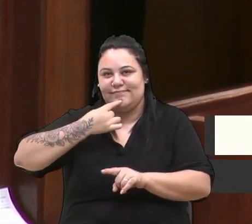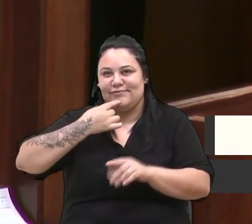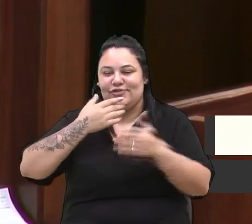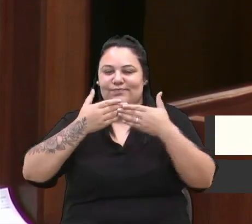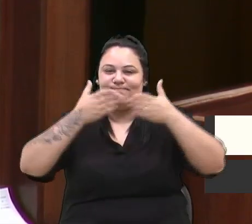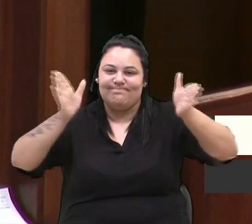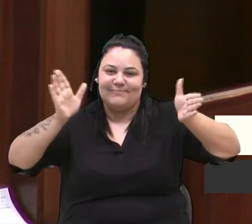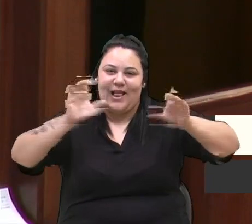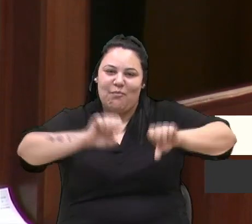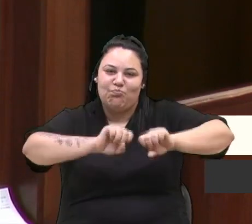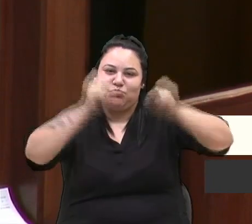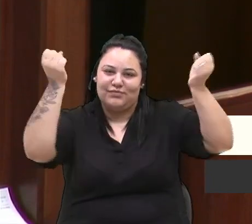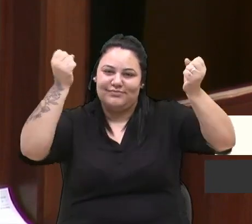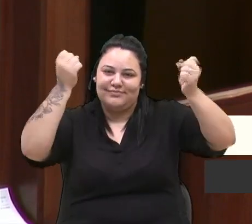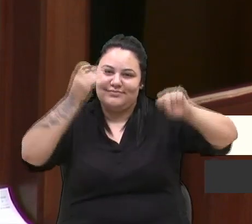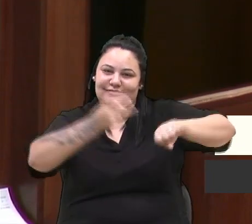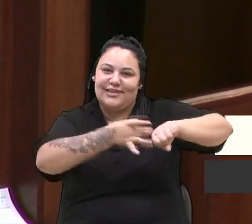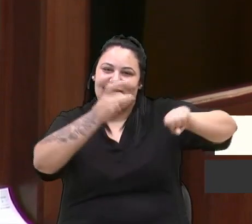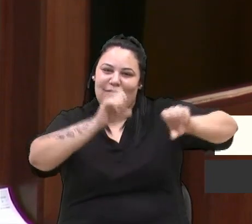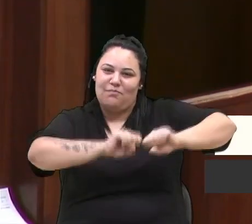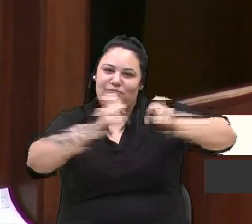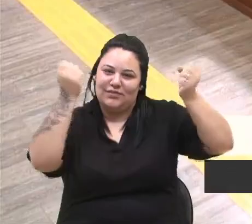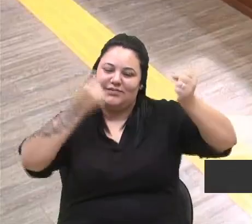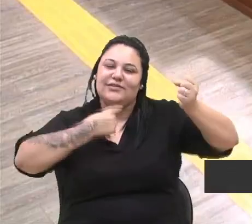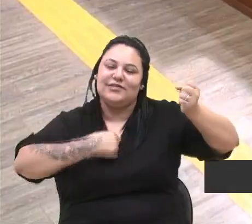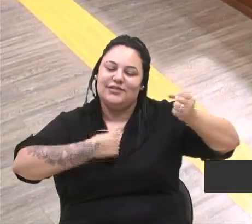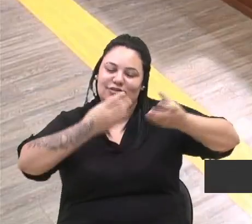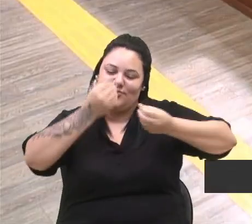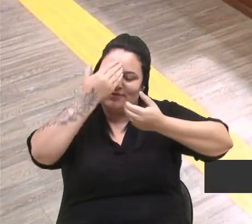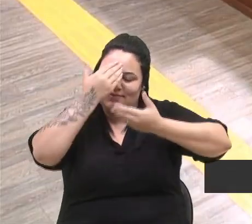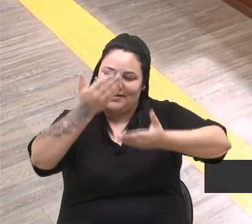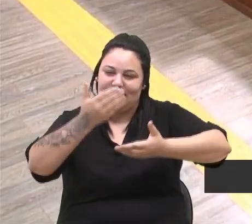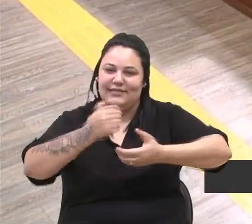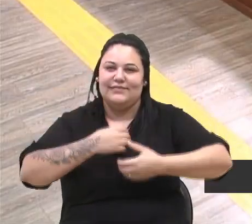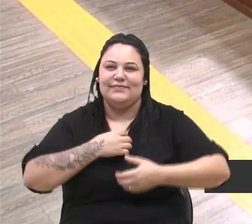Então, é isso que eu desejo. Muito obrigada. Obrigado.